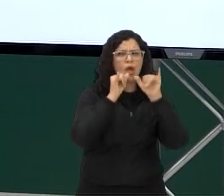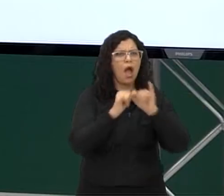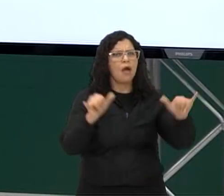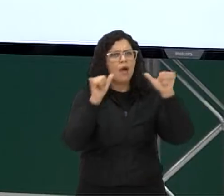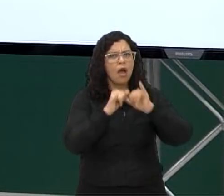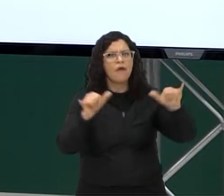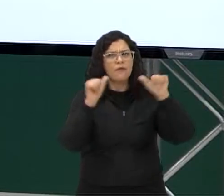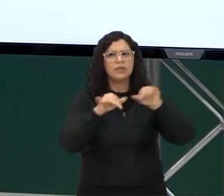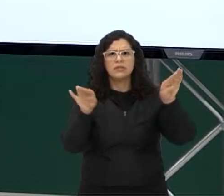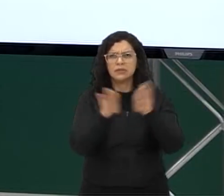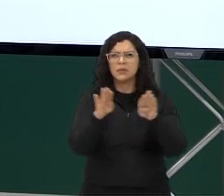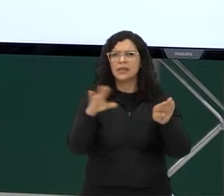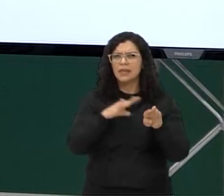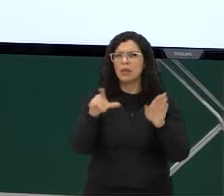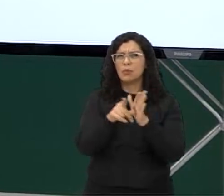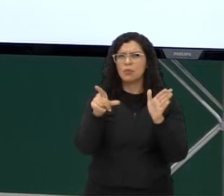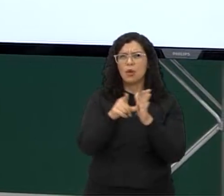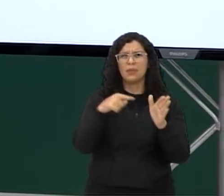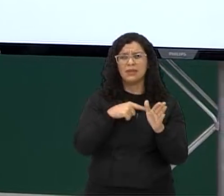grande